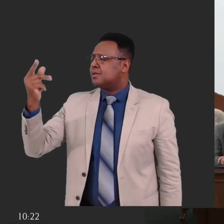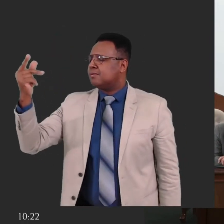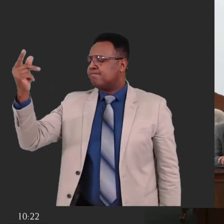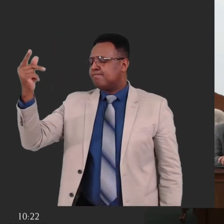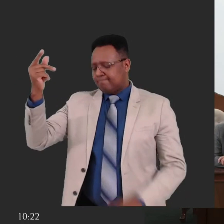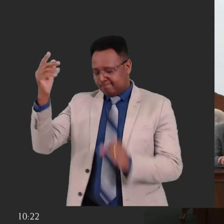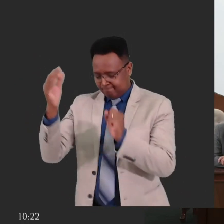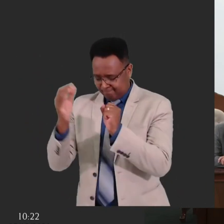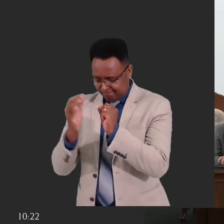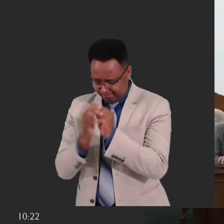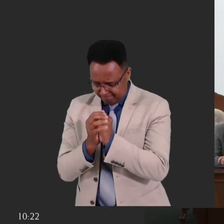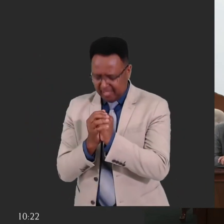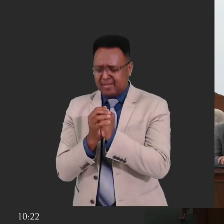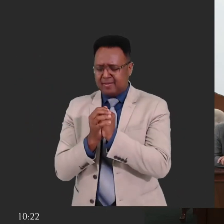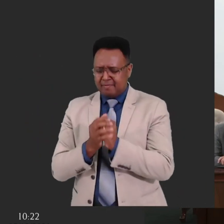eternamente.